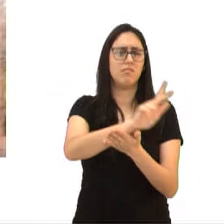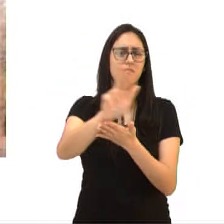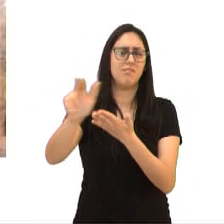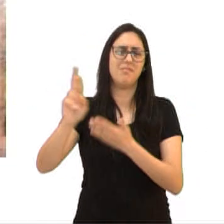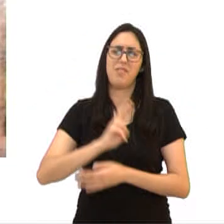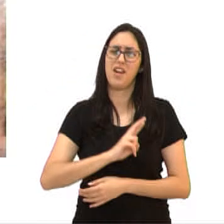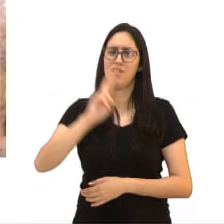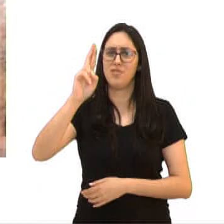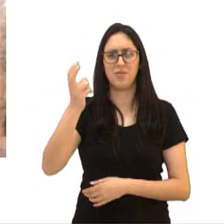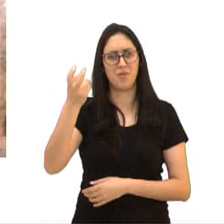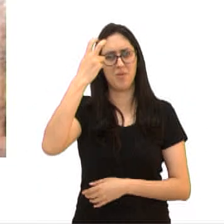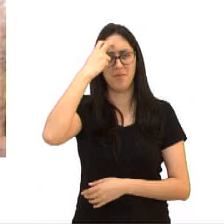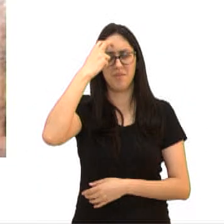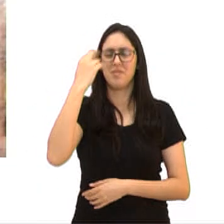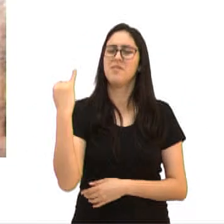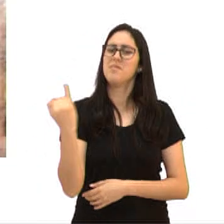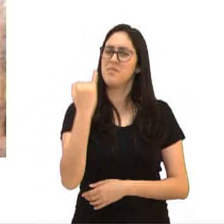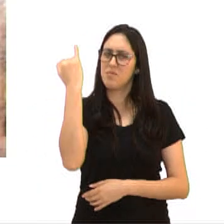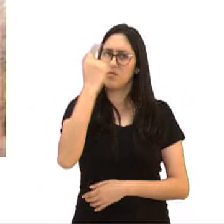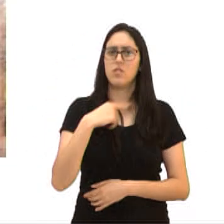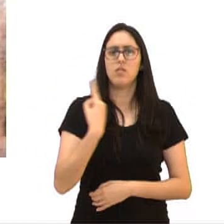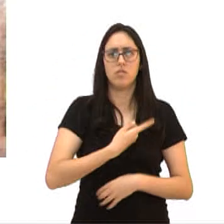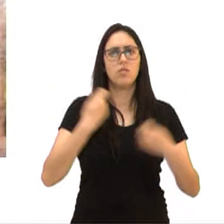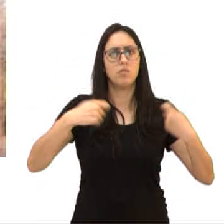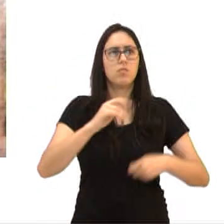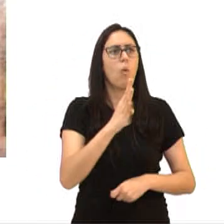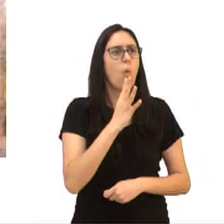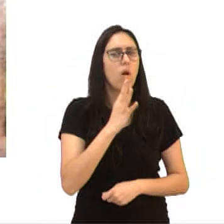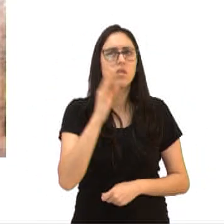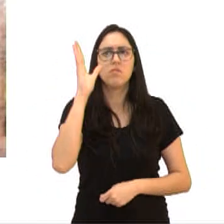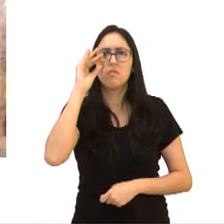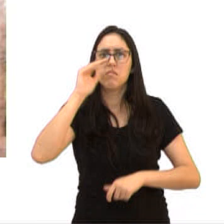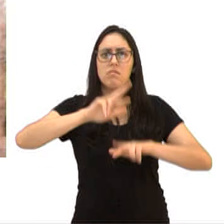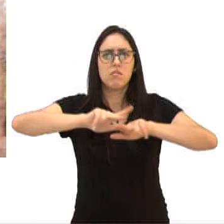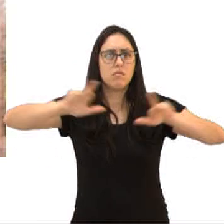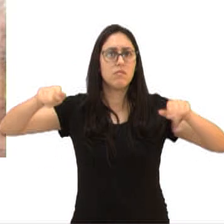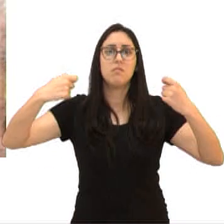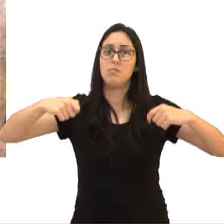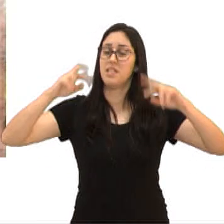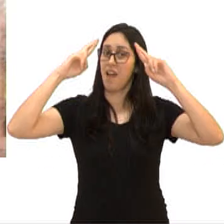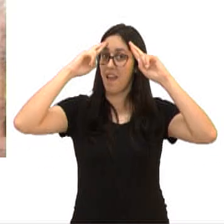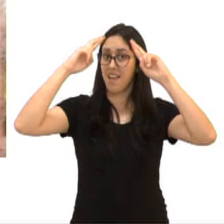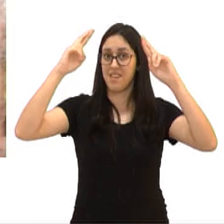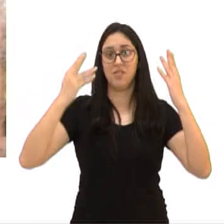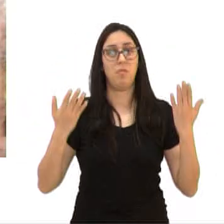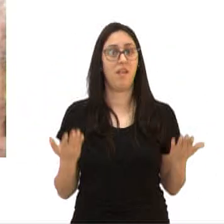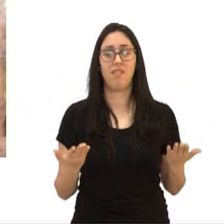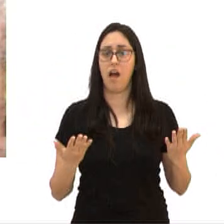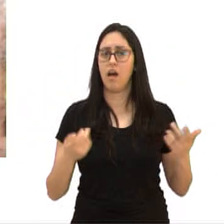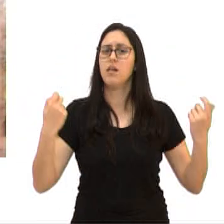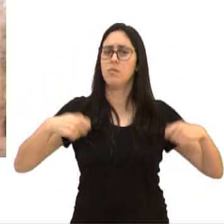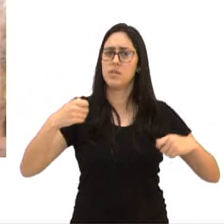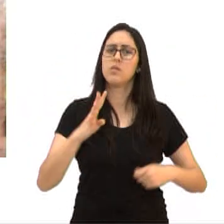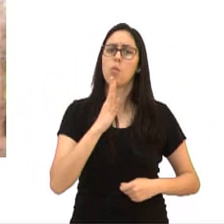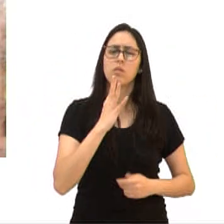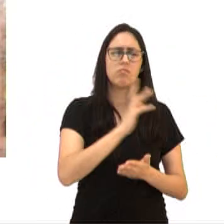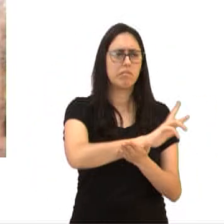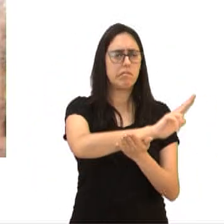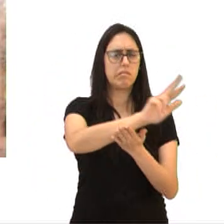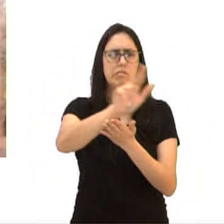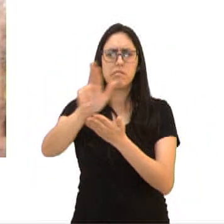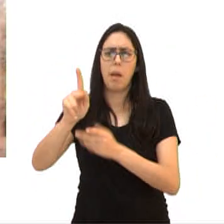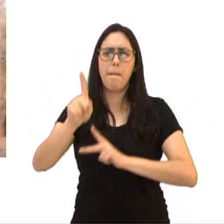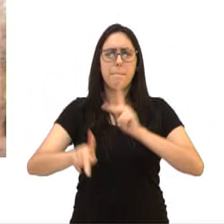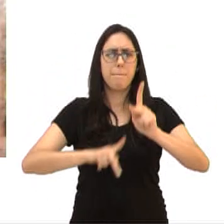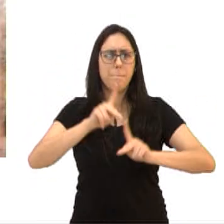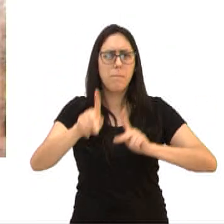religiosa, com o objetivo que a gente conheça e venha a respeitar a pluralidade dos povos